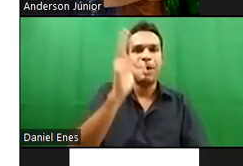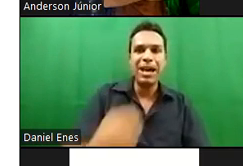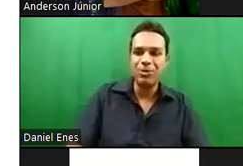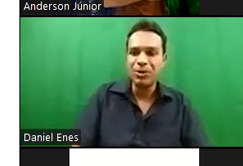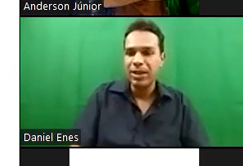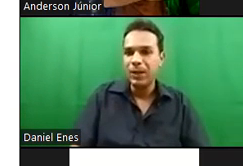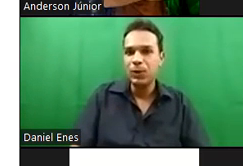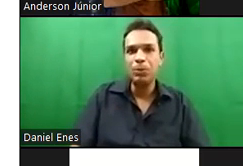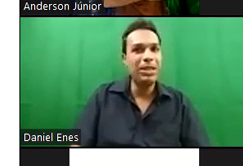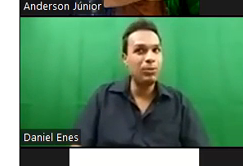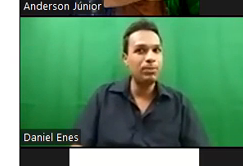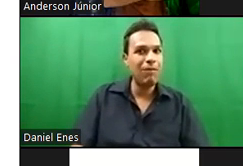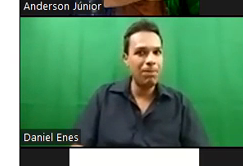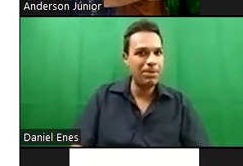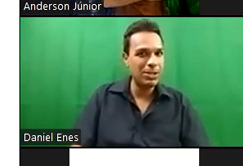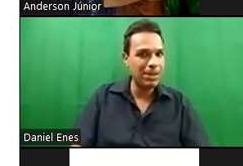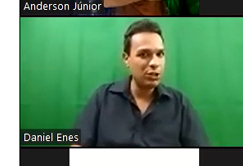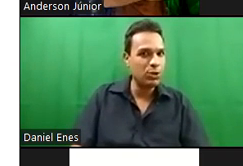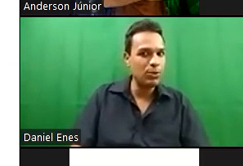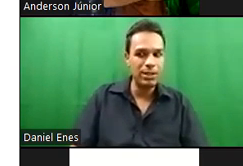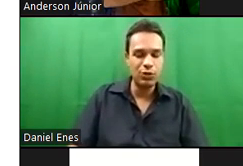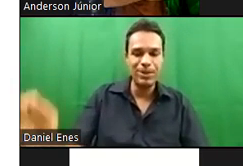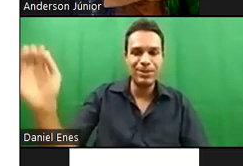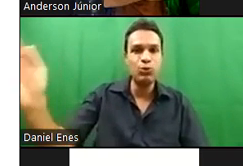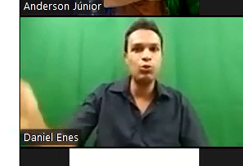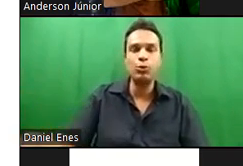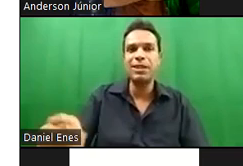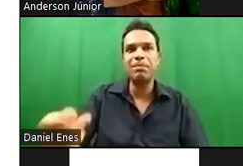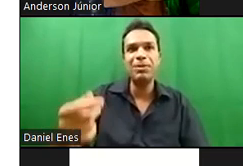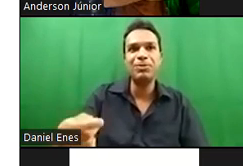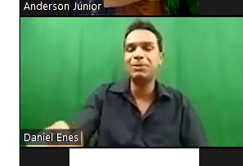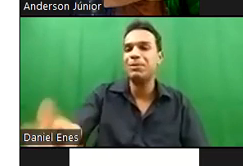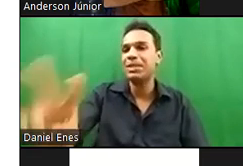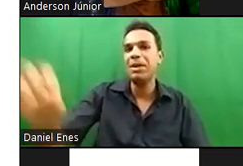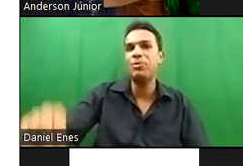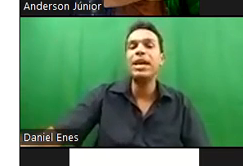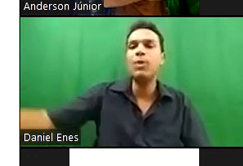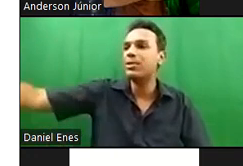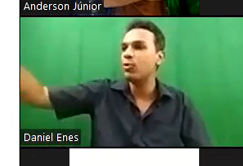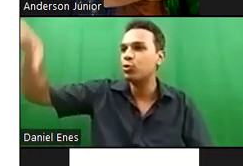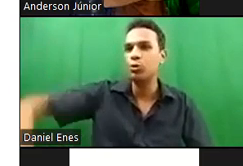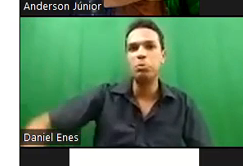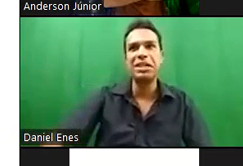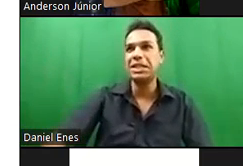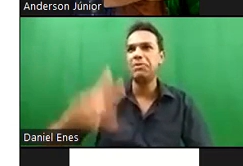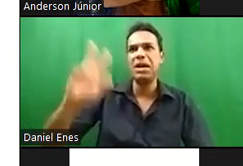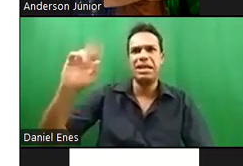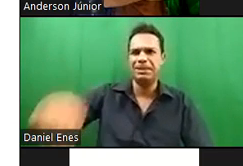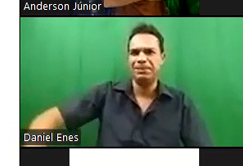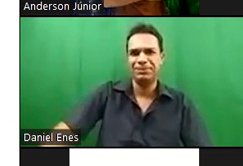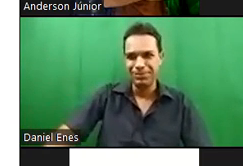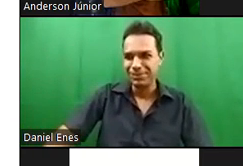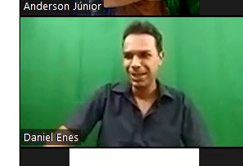alguns bairros, eu não perguntava para as pessoas se elas conheciam surdo. Eu sempre pergunto, se você perguntar, conhece algum surdo por aqui? Ninguém